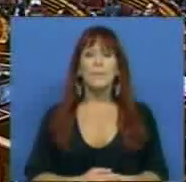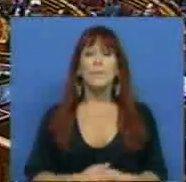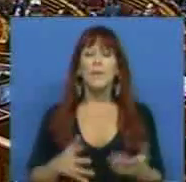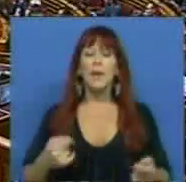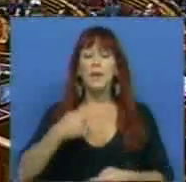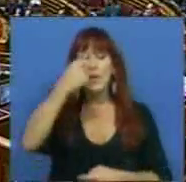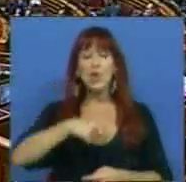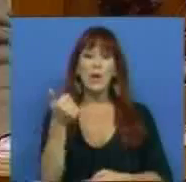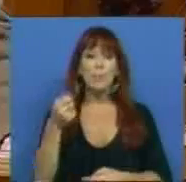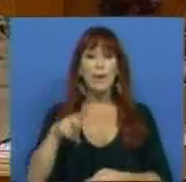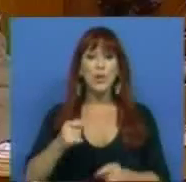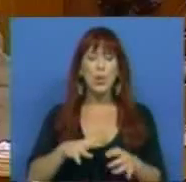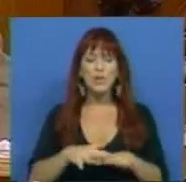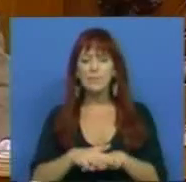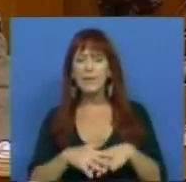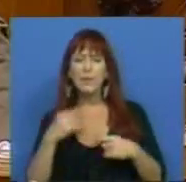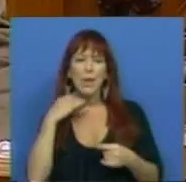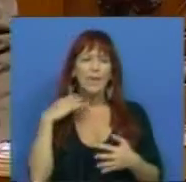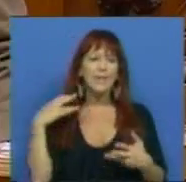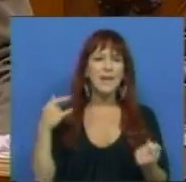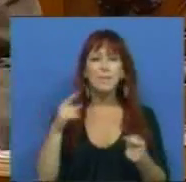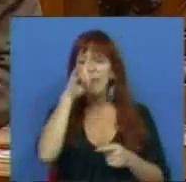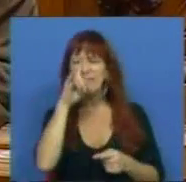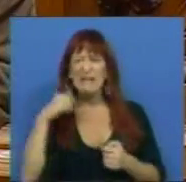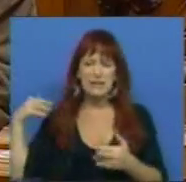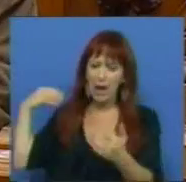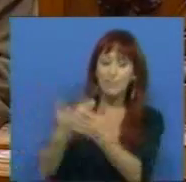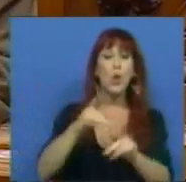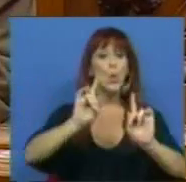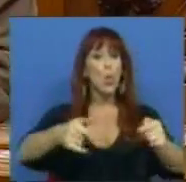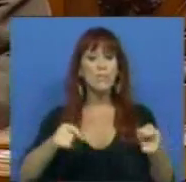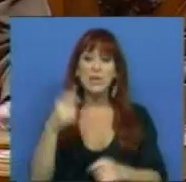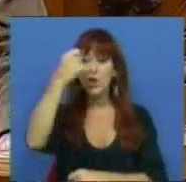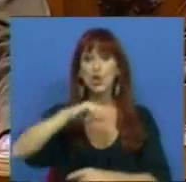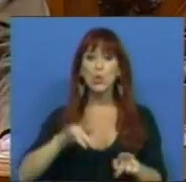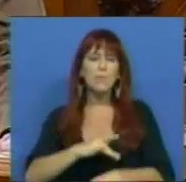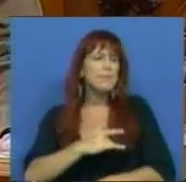o caso BPN tem sido uma teia de mentiras desde sempre. Começou por ser um caso